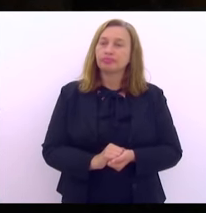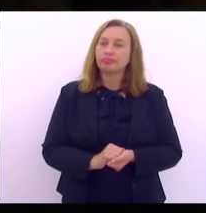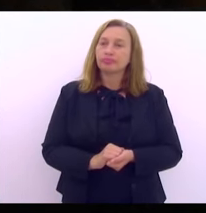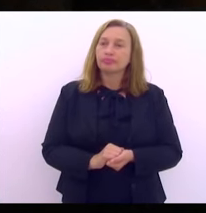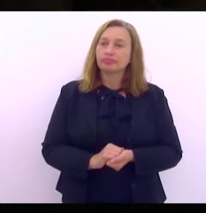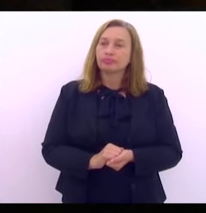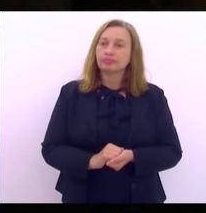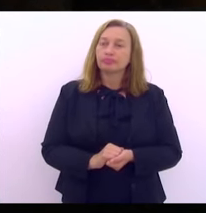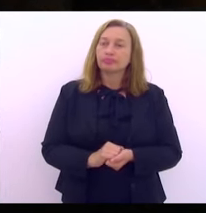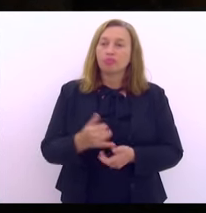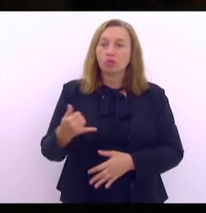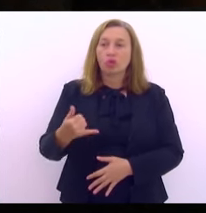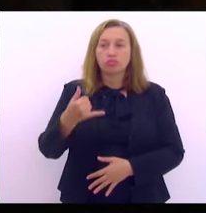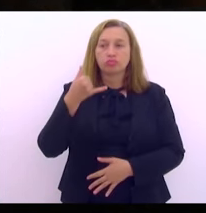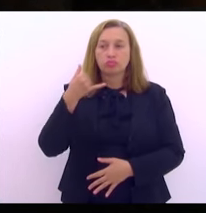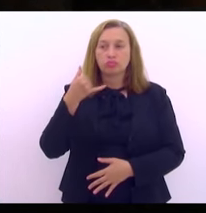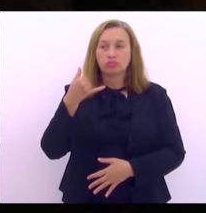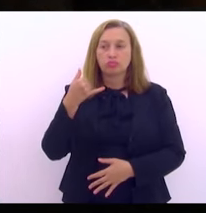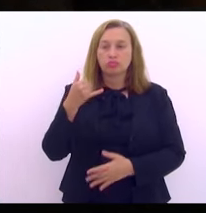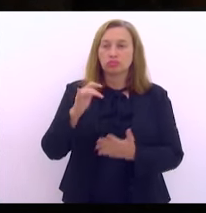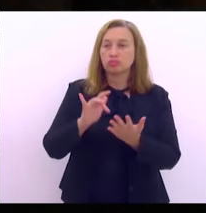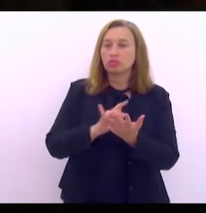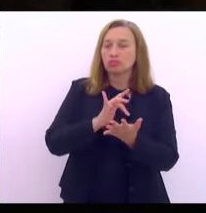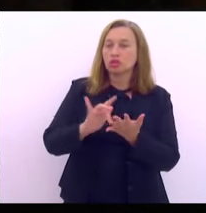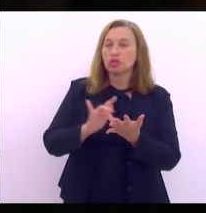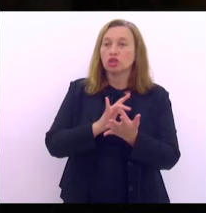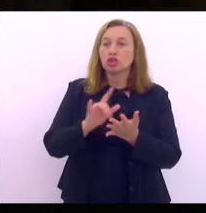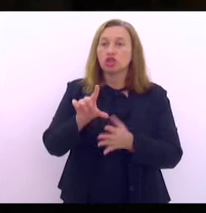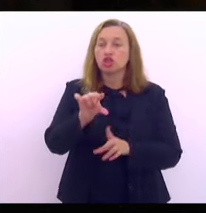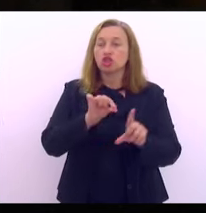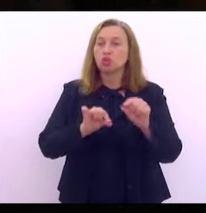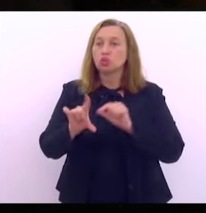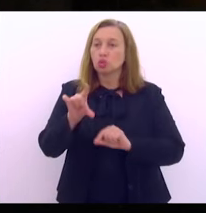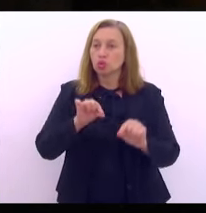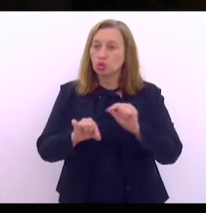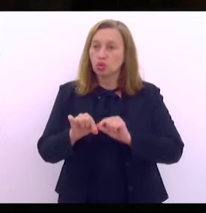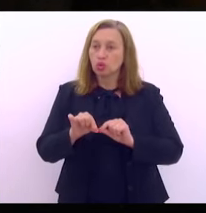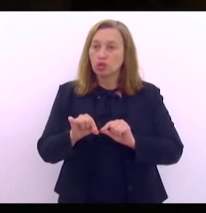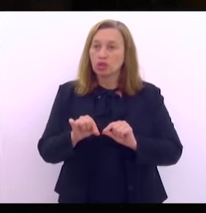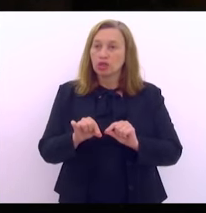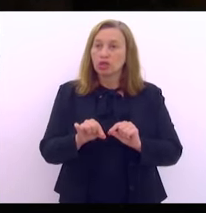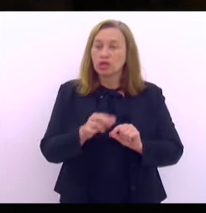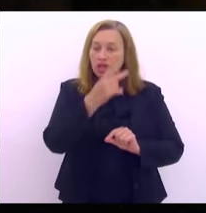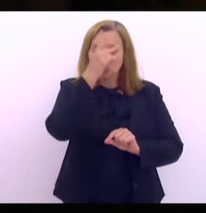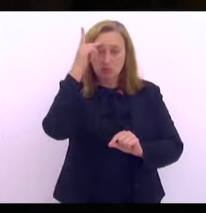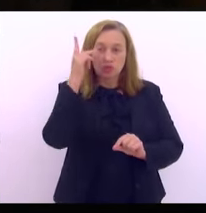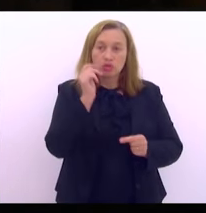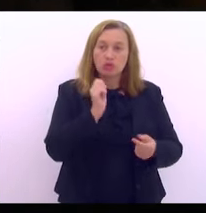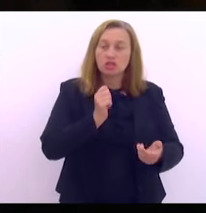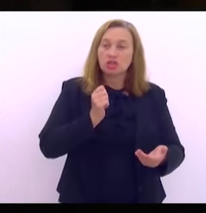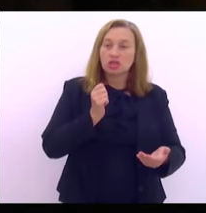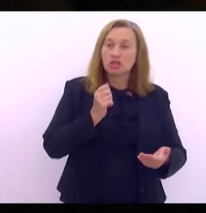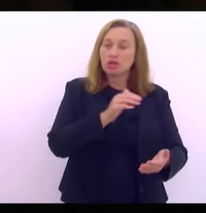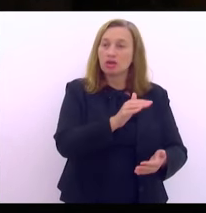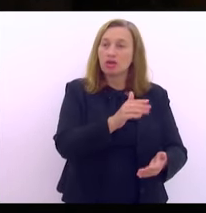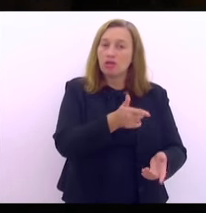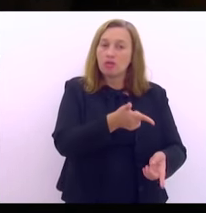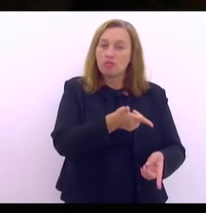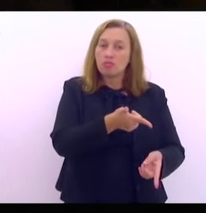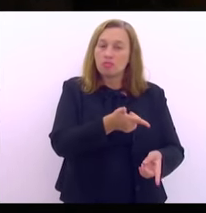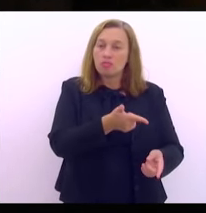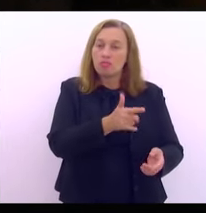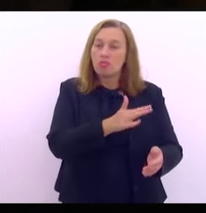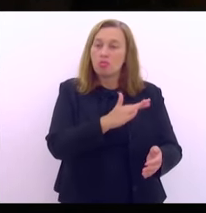por telefone e decidiu que os criminosos que mataram errado tinham que morrer